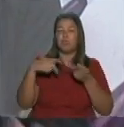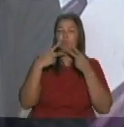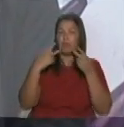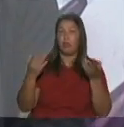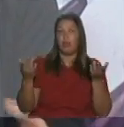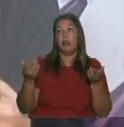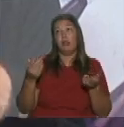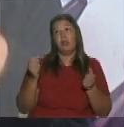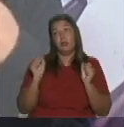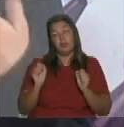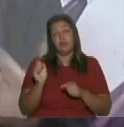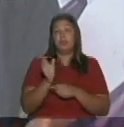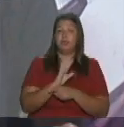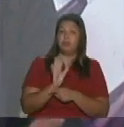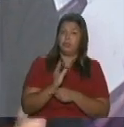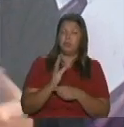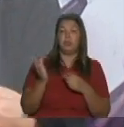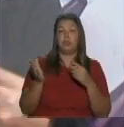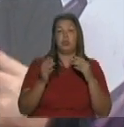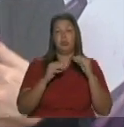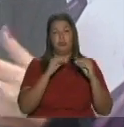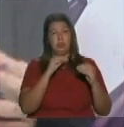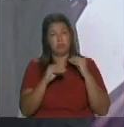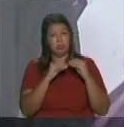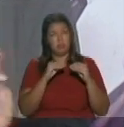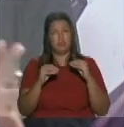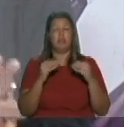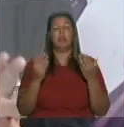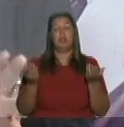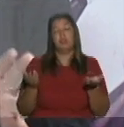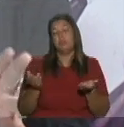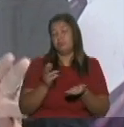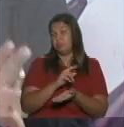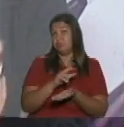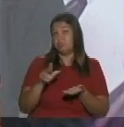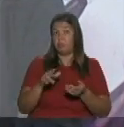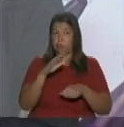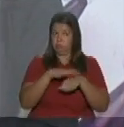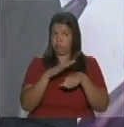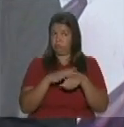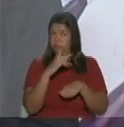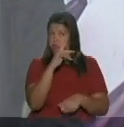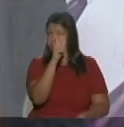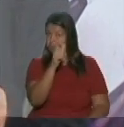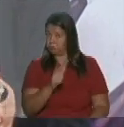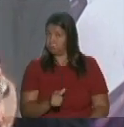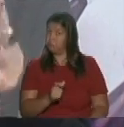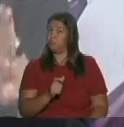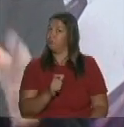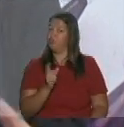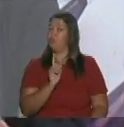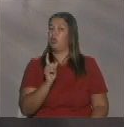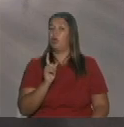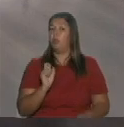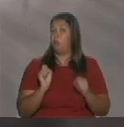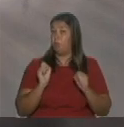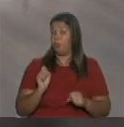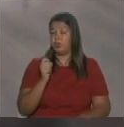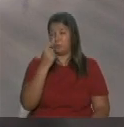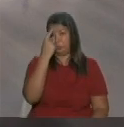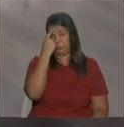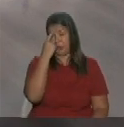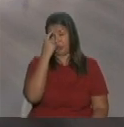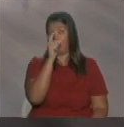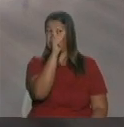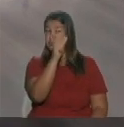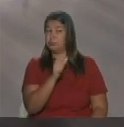de filme, de Sim. novela, né? Não foi Sim. necessariamente o cara, né? Claro, Foi alguém que acha que ele